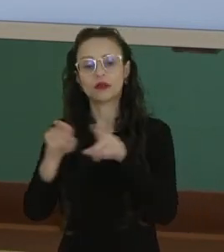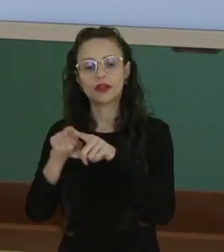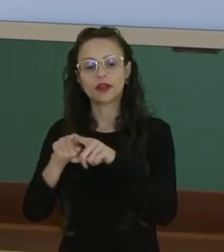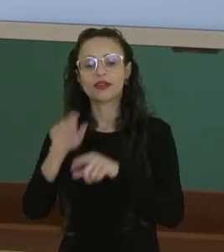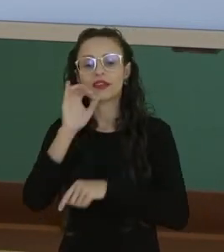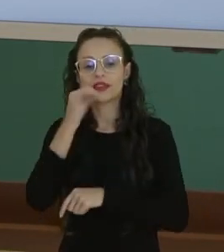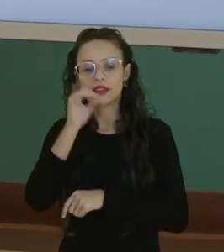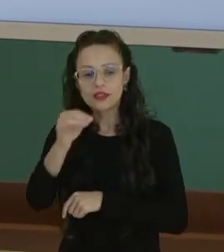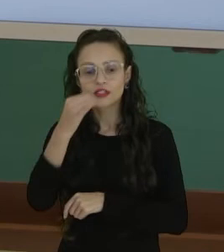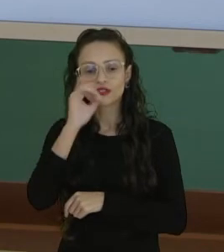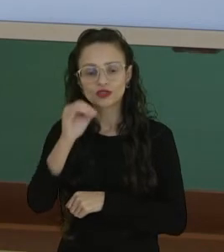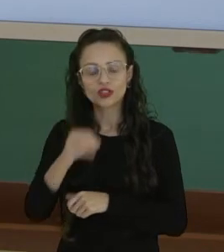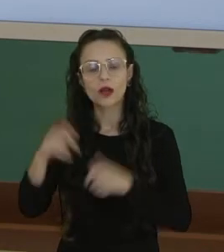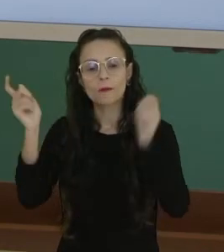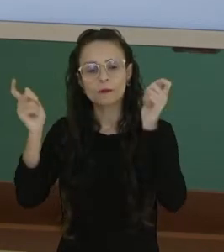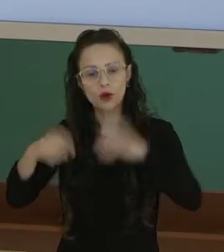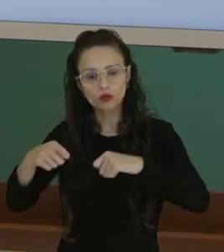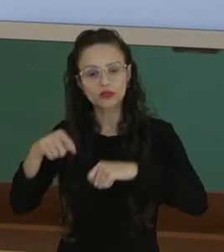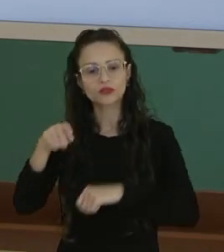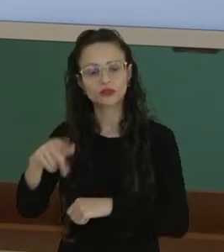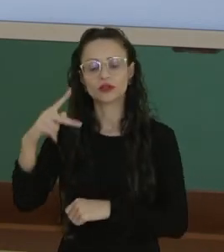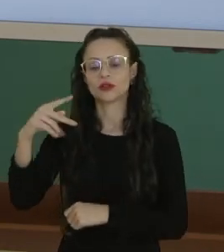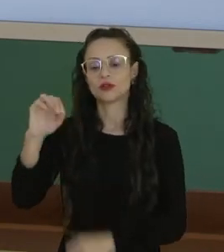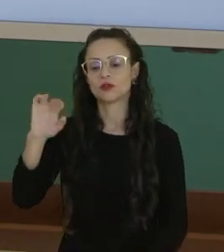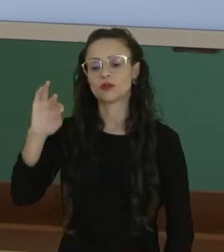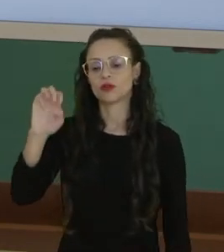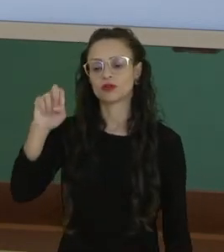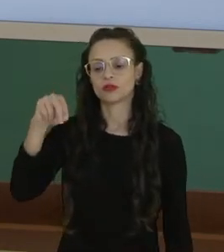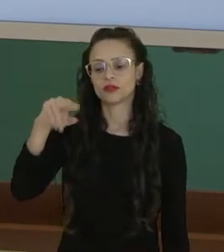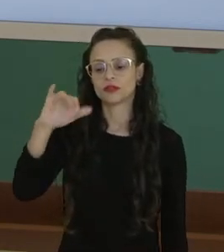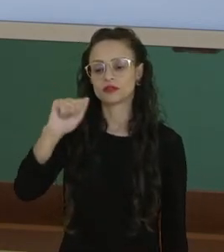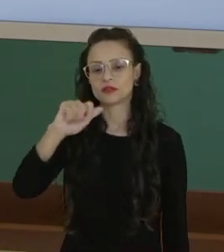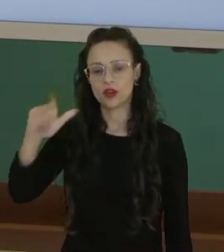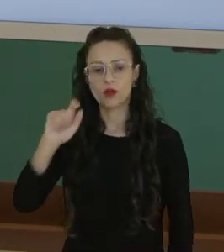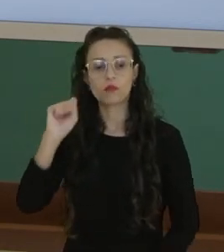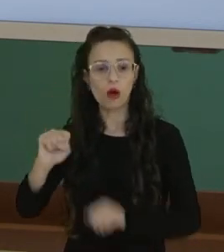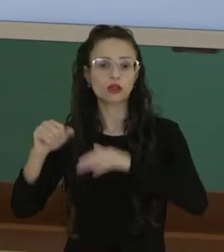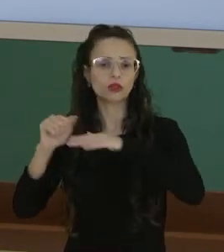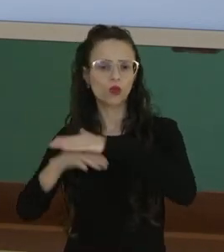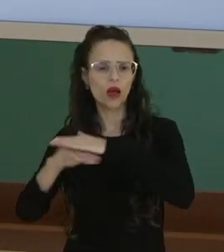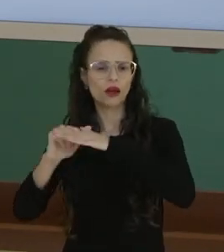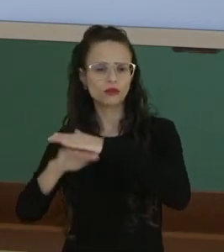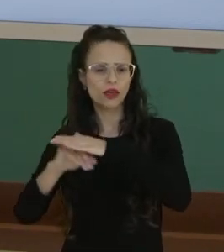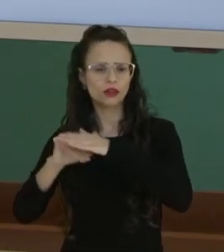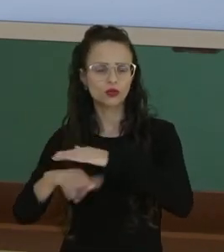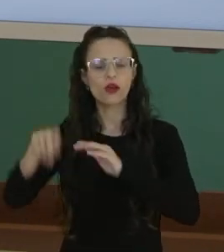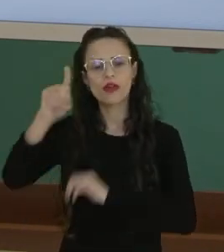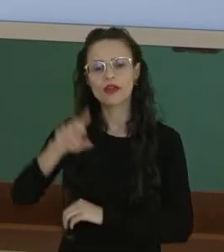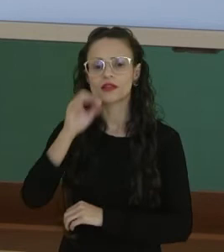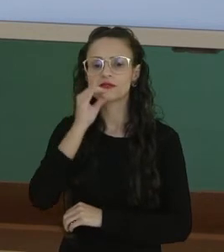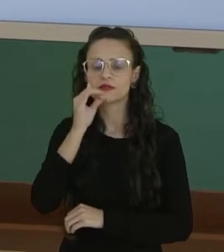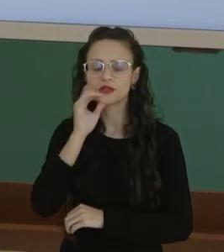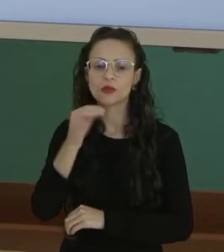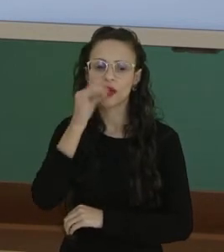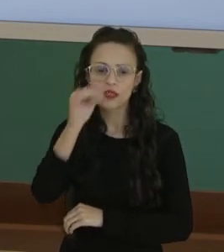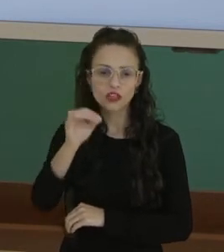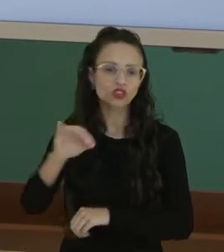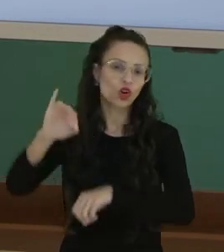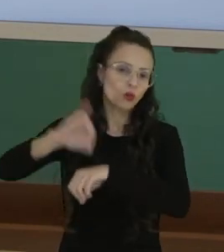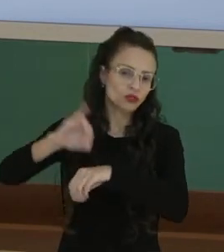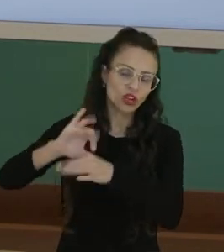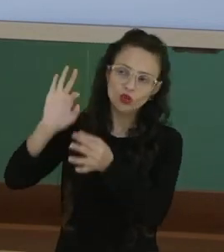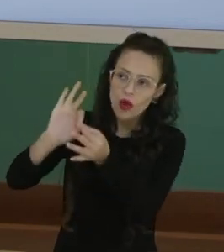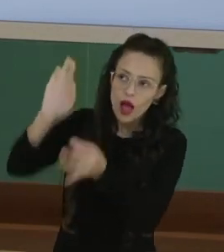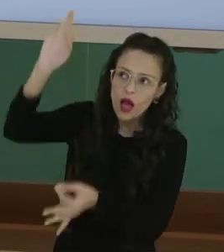a nossa energia potencial, que é uma energia que pode ser armazenada, que seria uma energia, por exemplo, que está associada a um objeto que tem